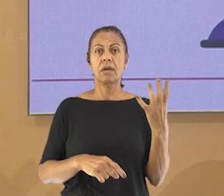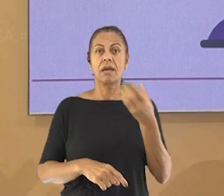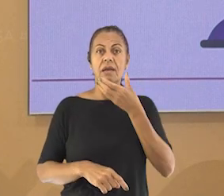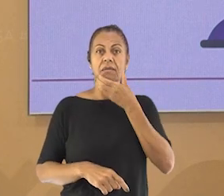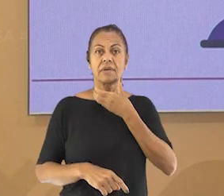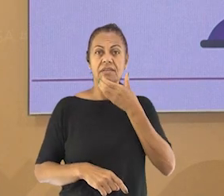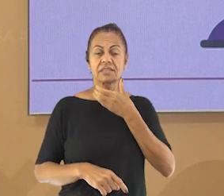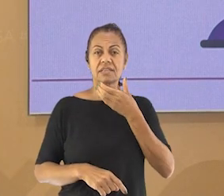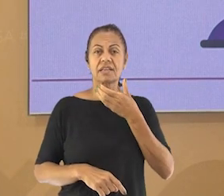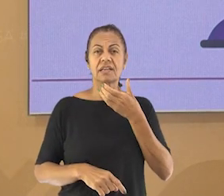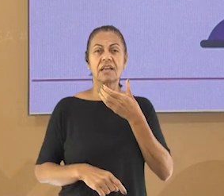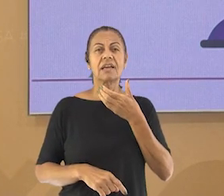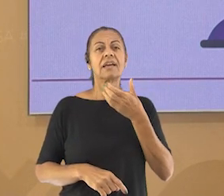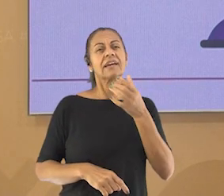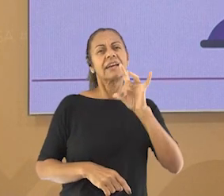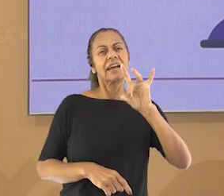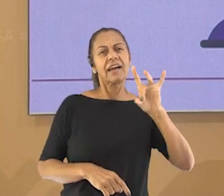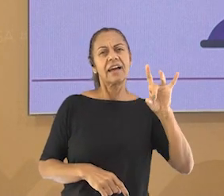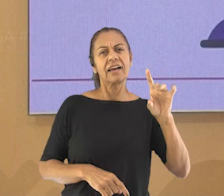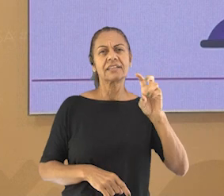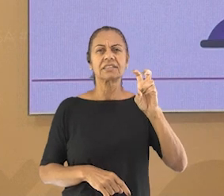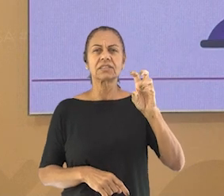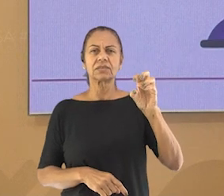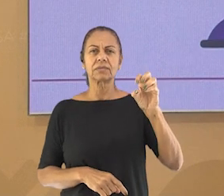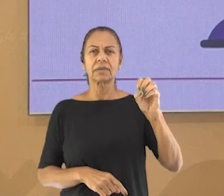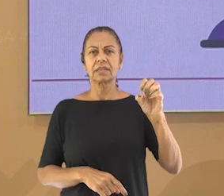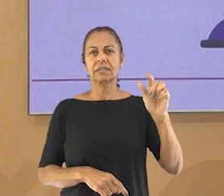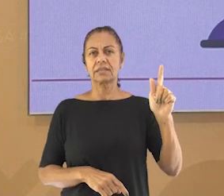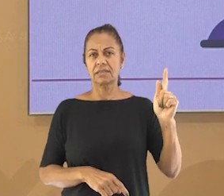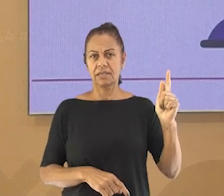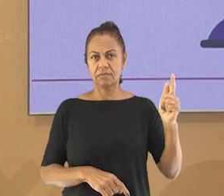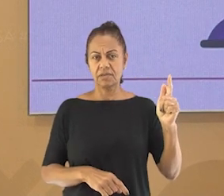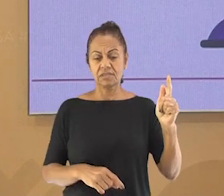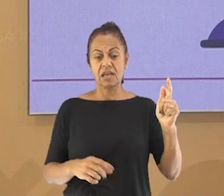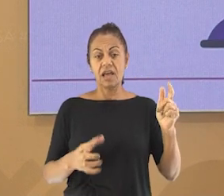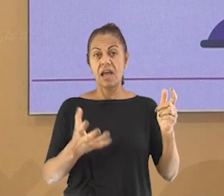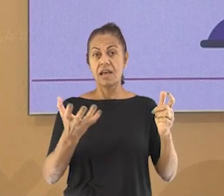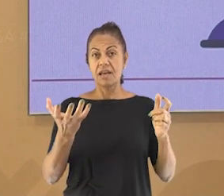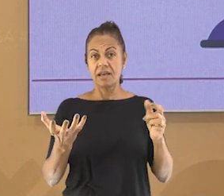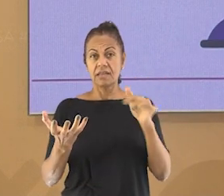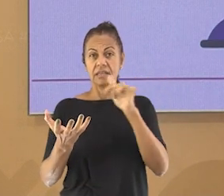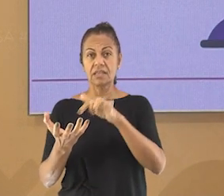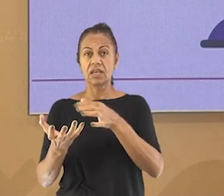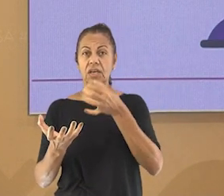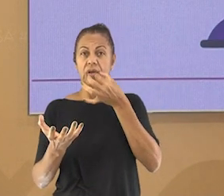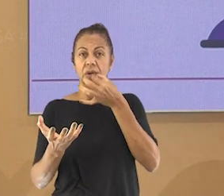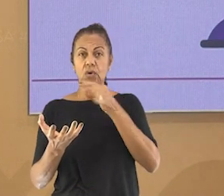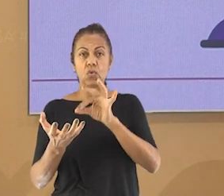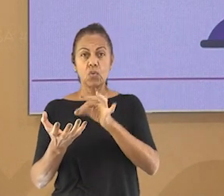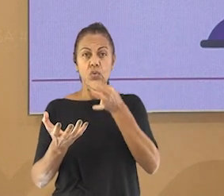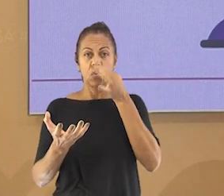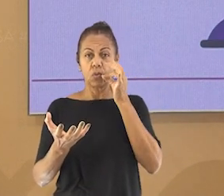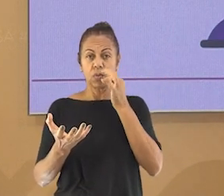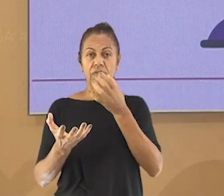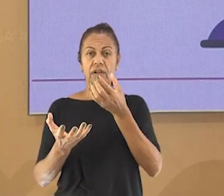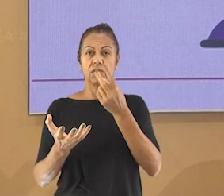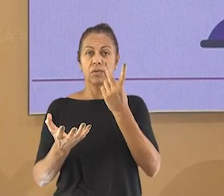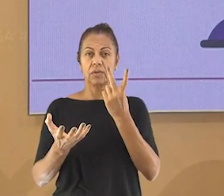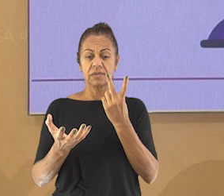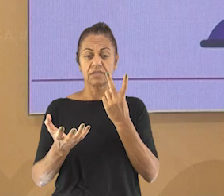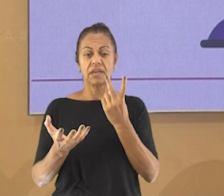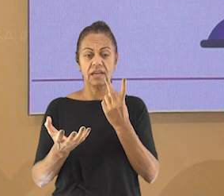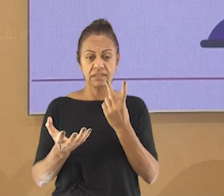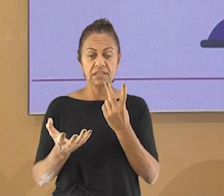maçãs, cada uma com 50 gramas. E do outro lado, ele colocou 2 cachos de